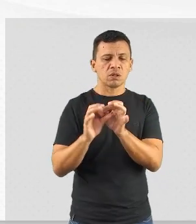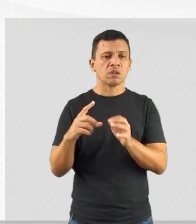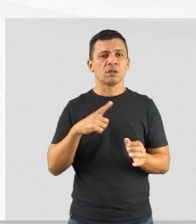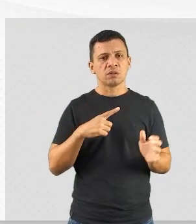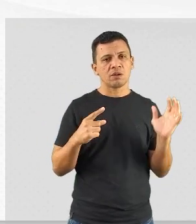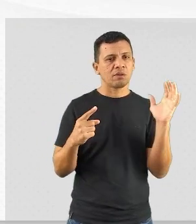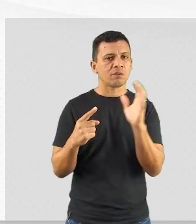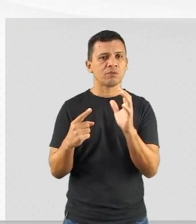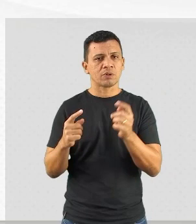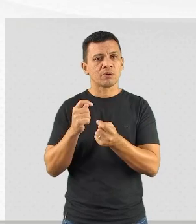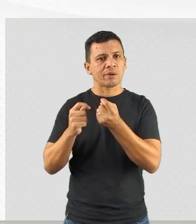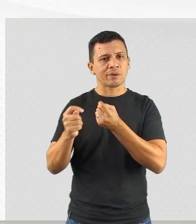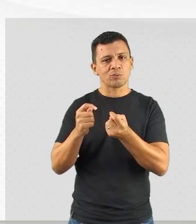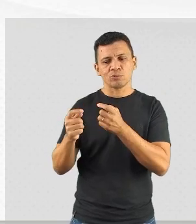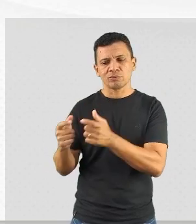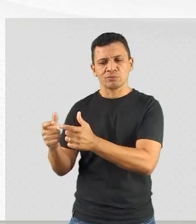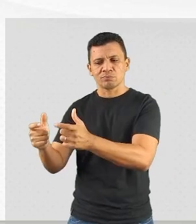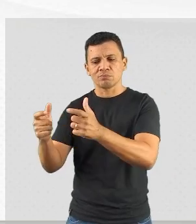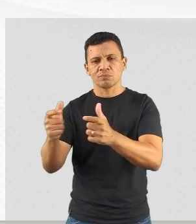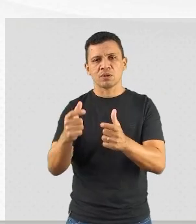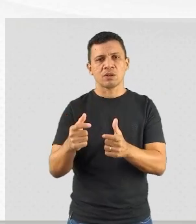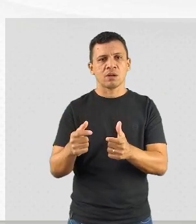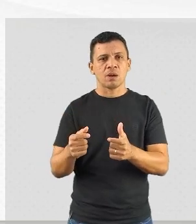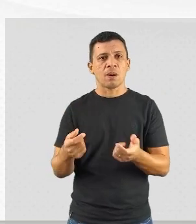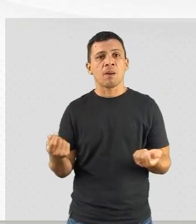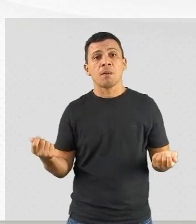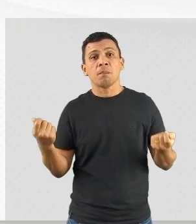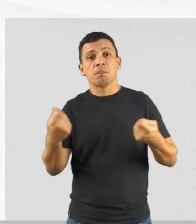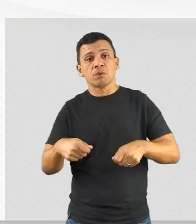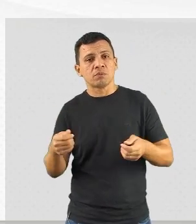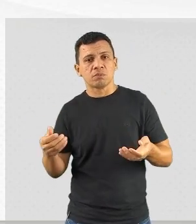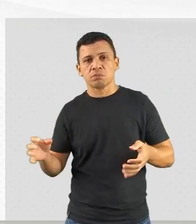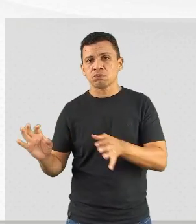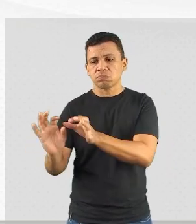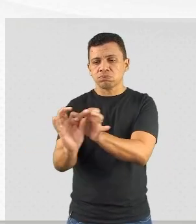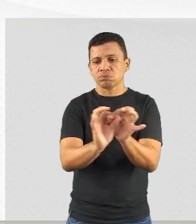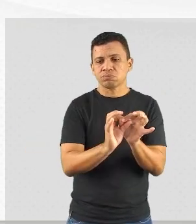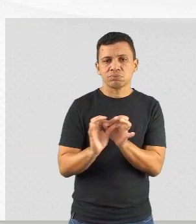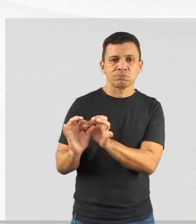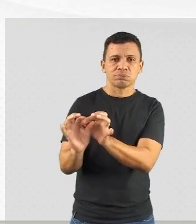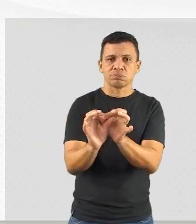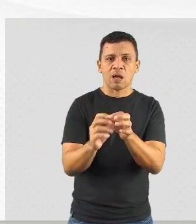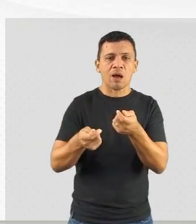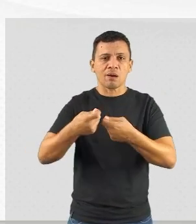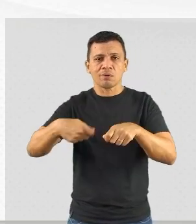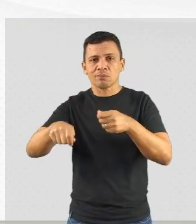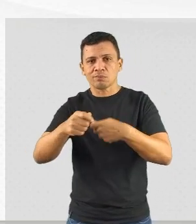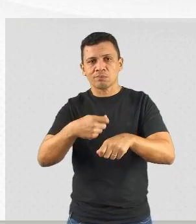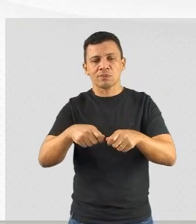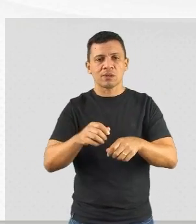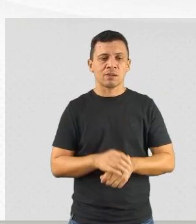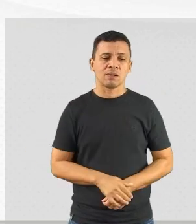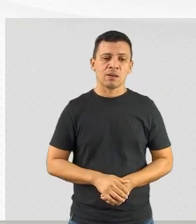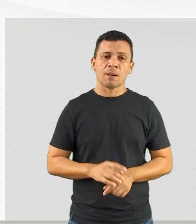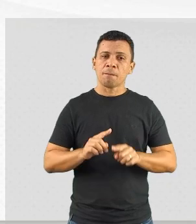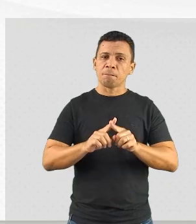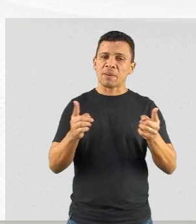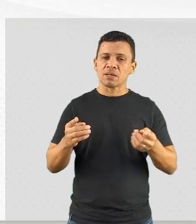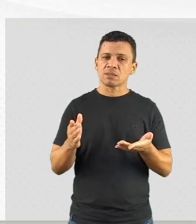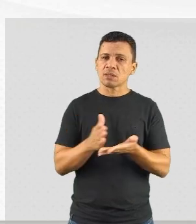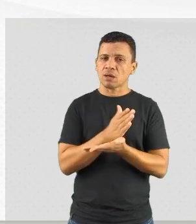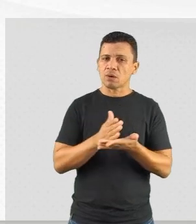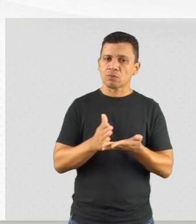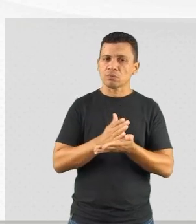as economias locais, promovendo a integração dos mercados internacionais. Contudo, alguns